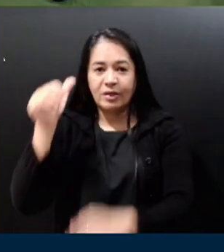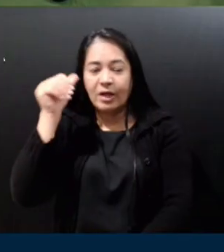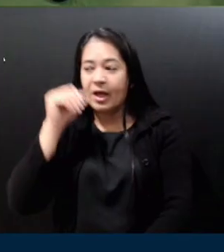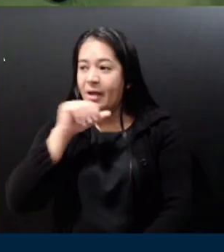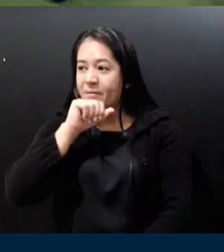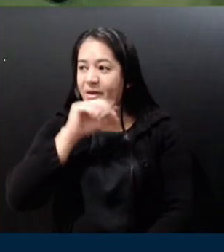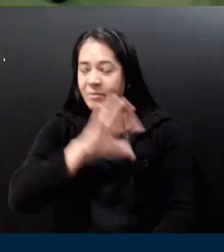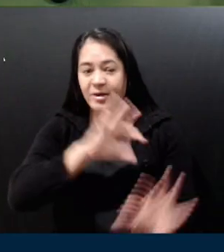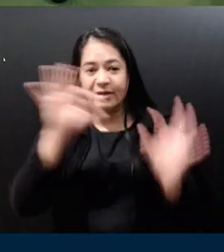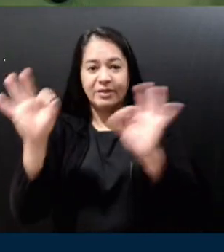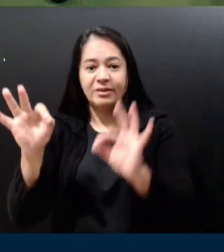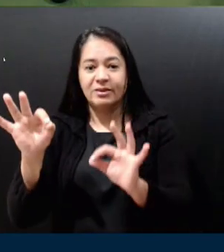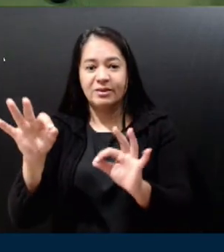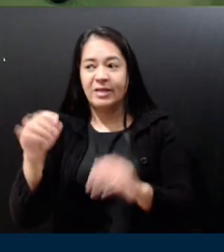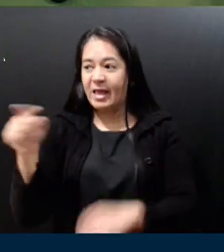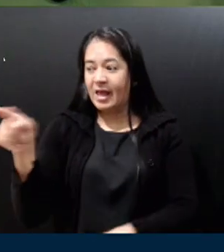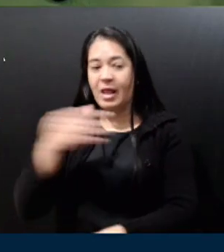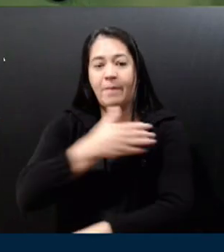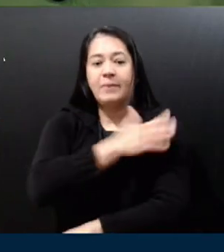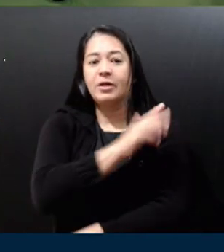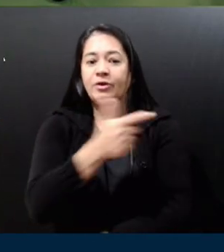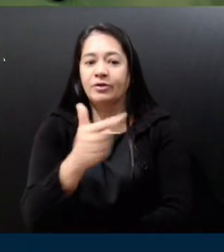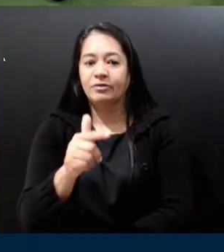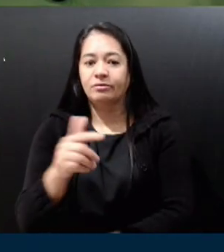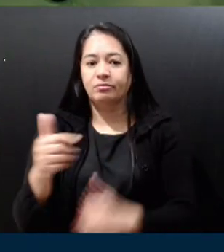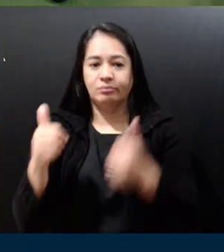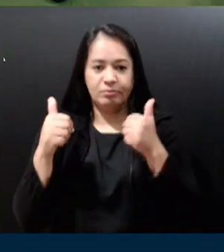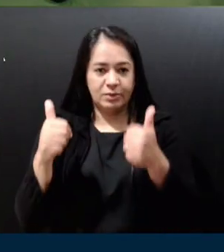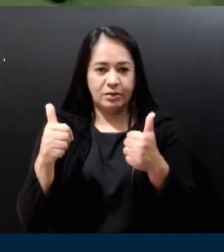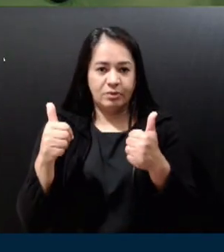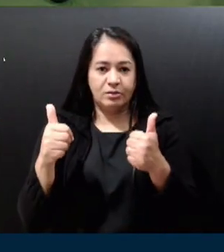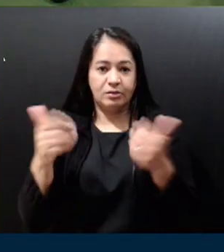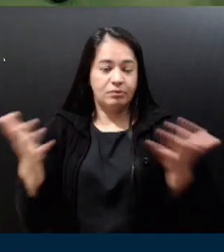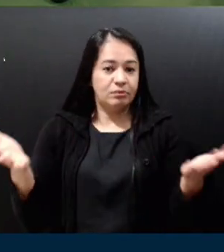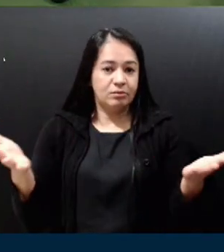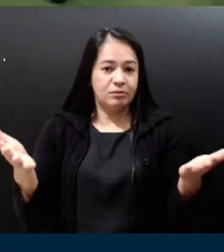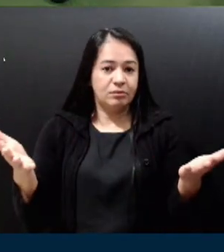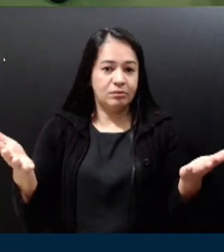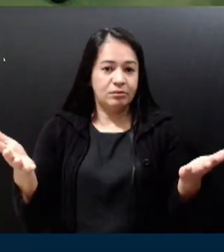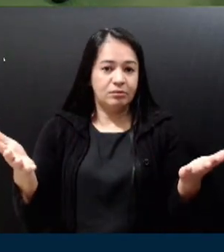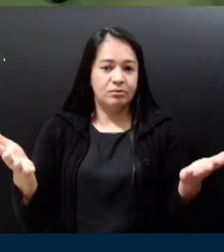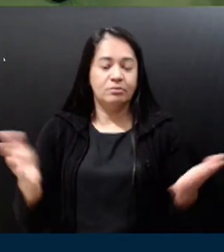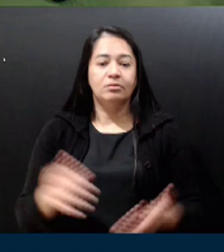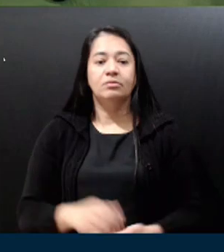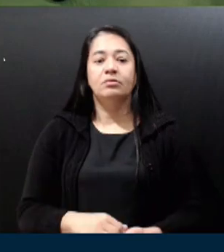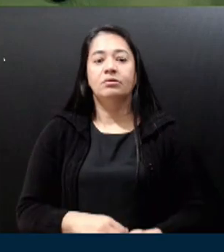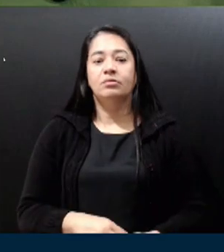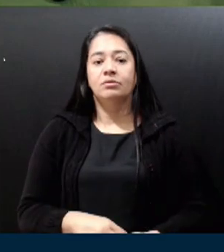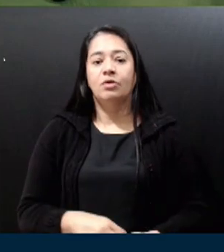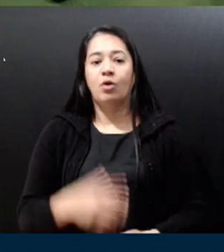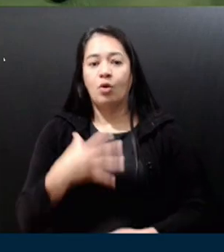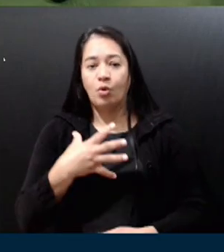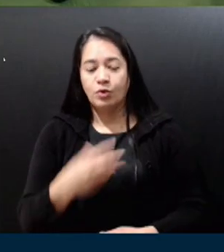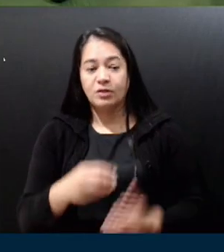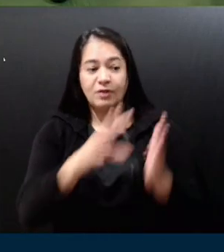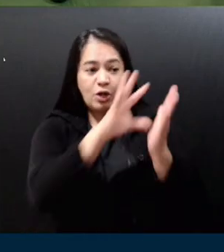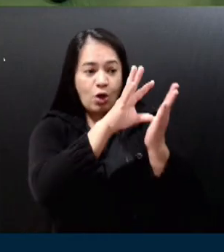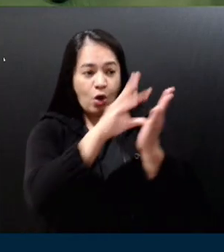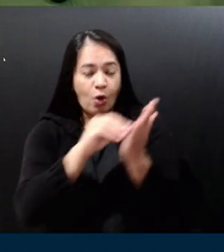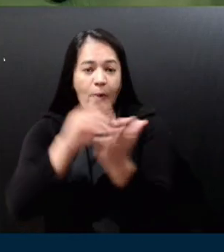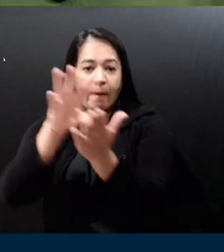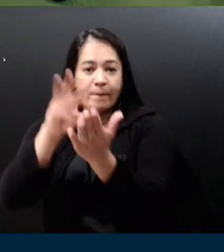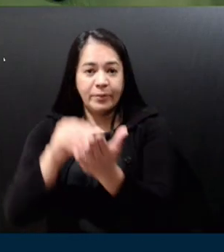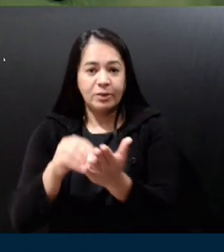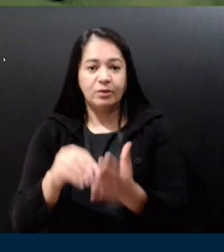tem preconceito. Ah, olha, você está vendo que pessoas erradas. Então, os filhos vão copiar os modelos. Então, eu falo,